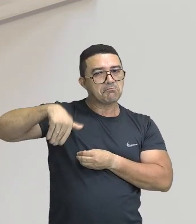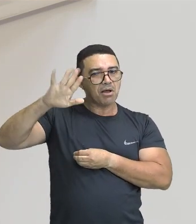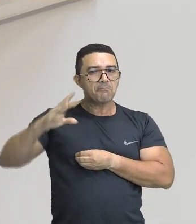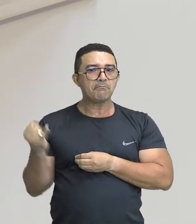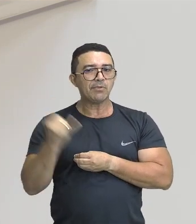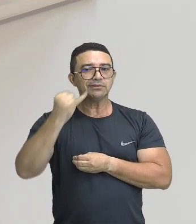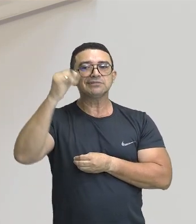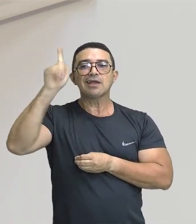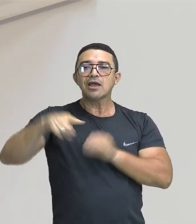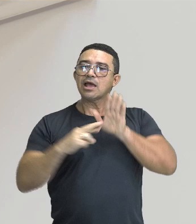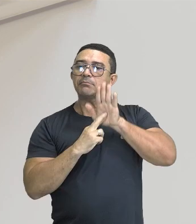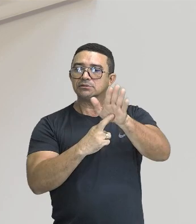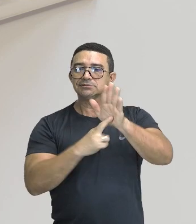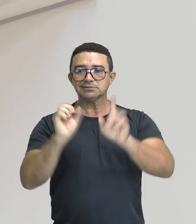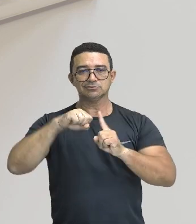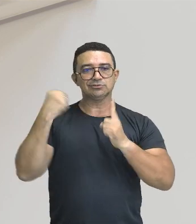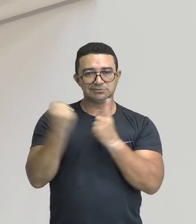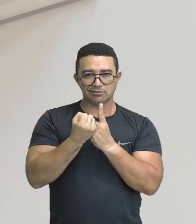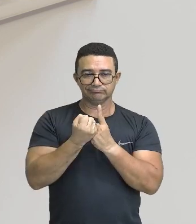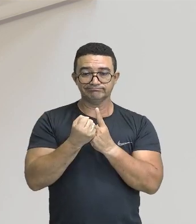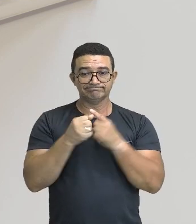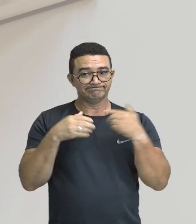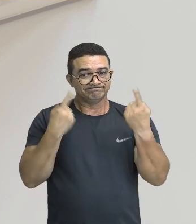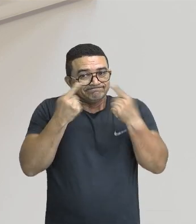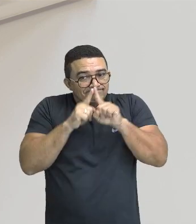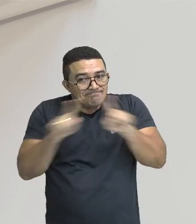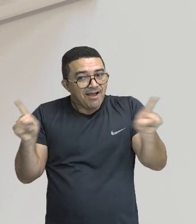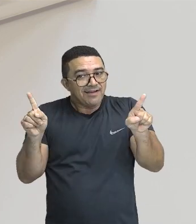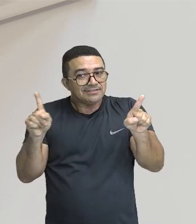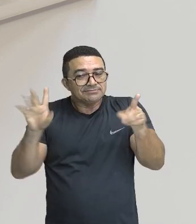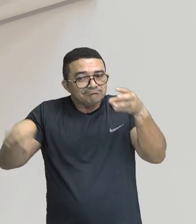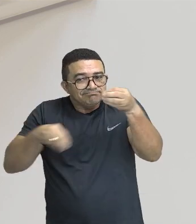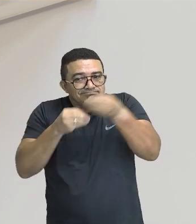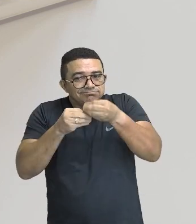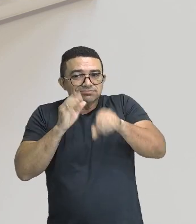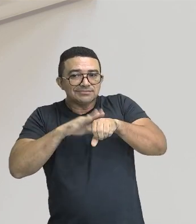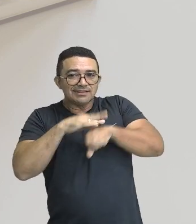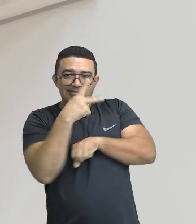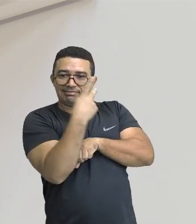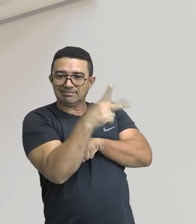são as representações sociais. Porém, as contribuições